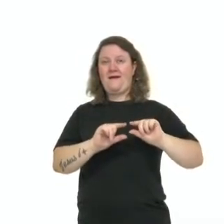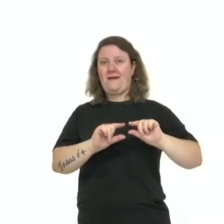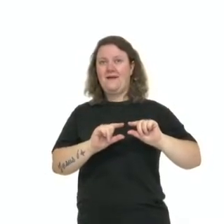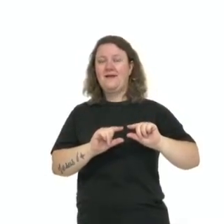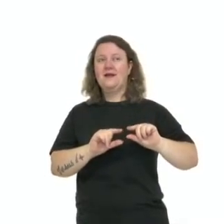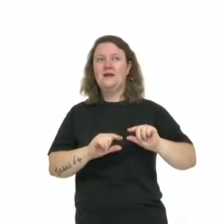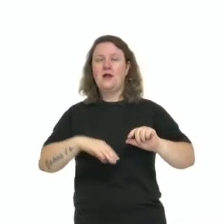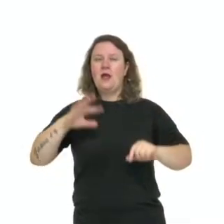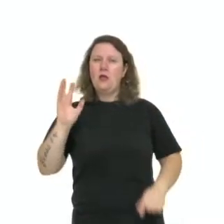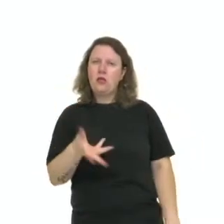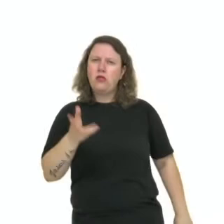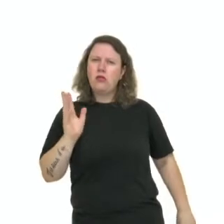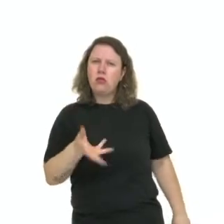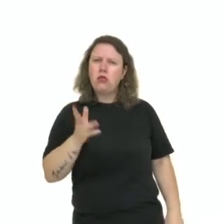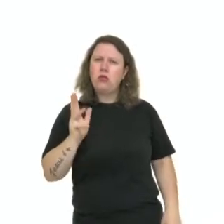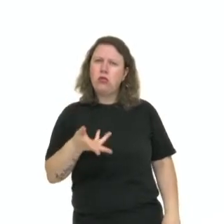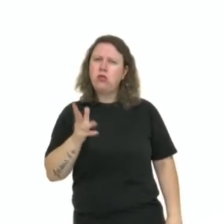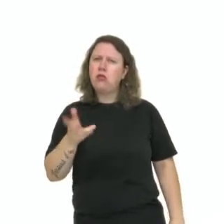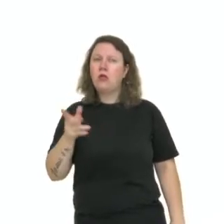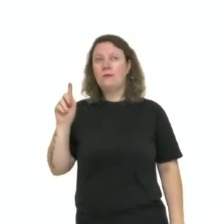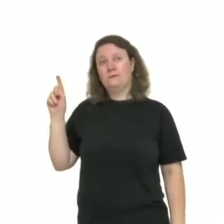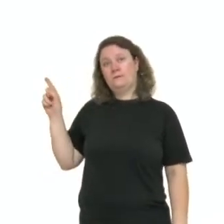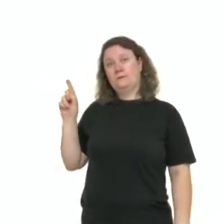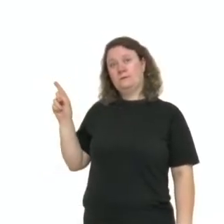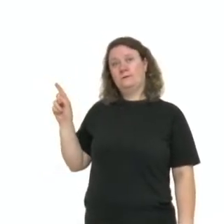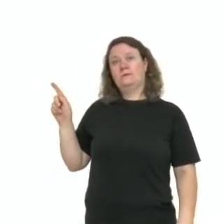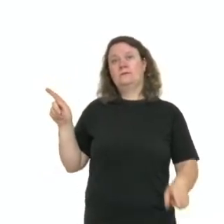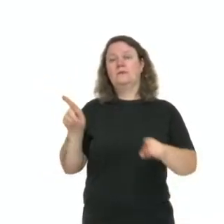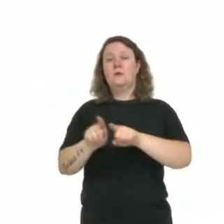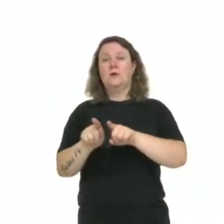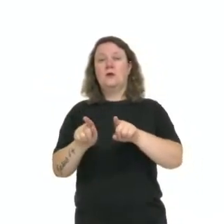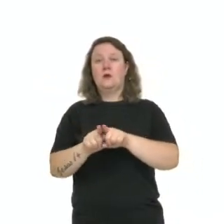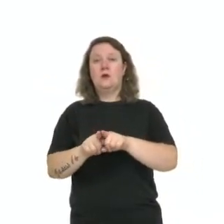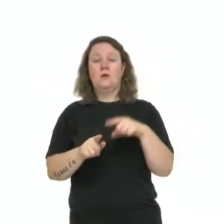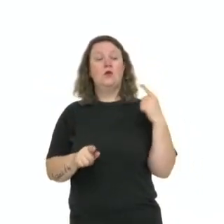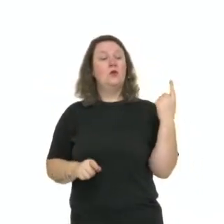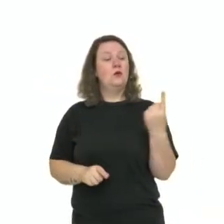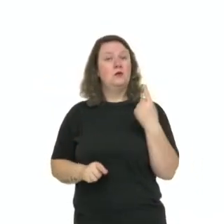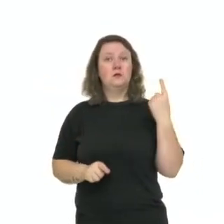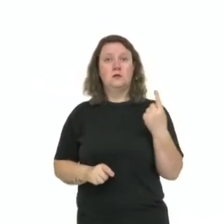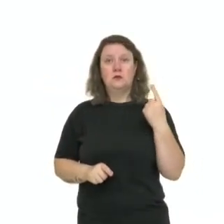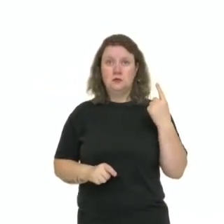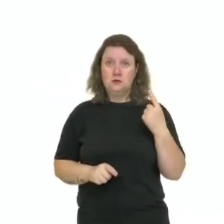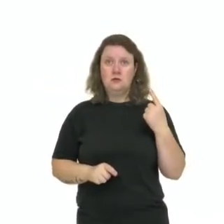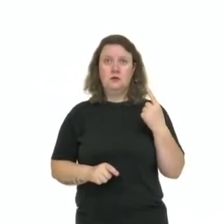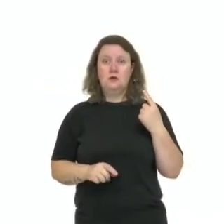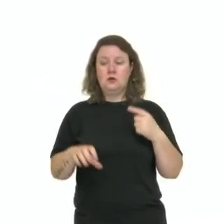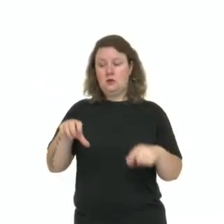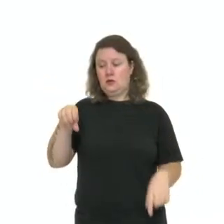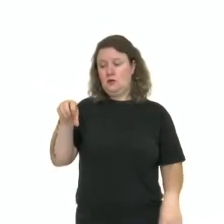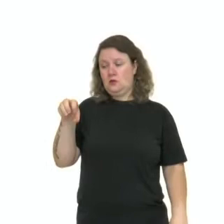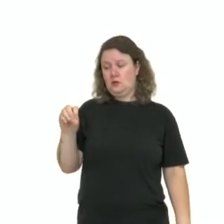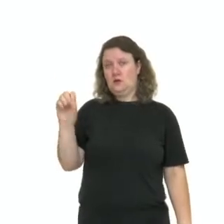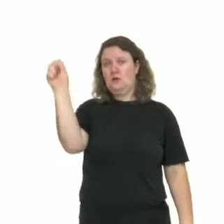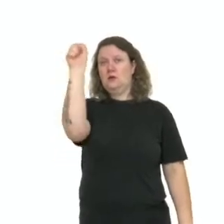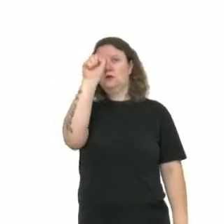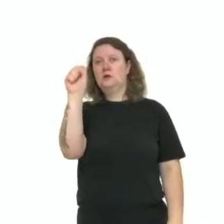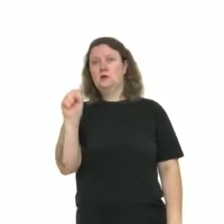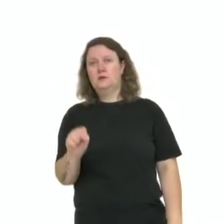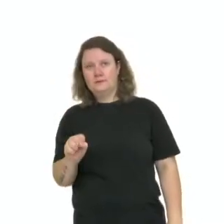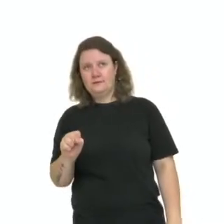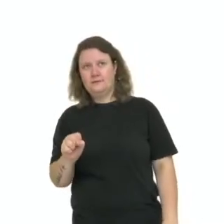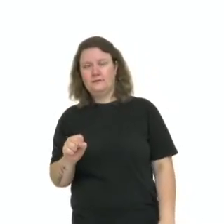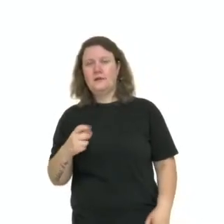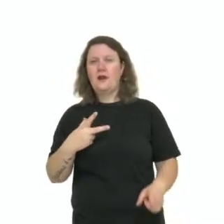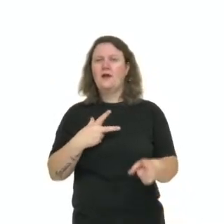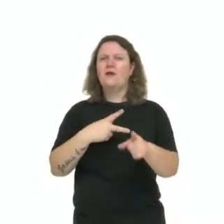de velocidade. Os atletas largam individualmente a cada 90 segundos e andam contra o relógio.